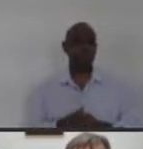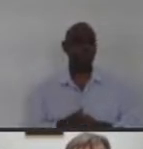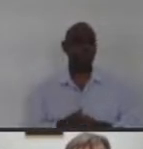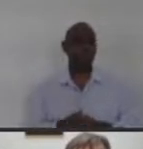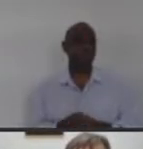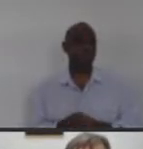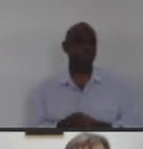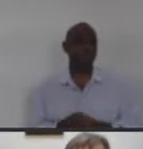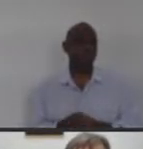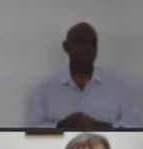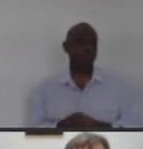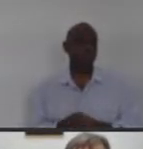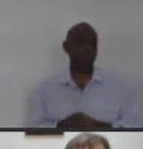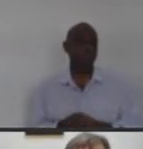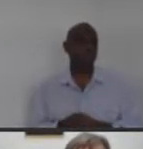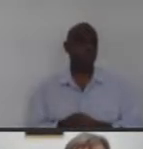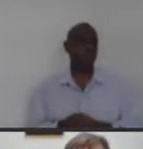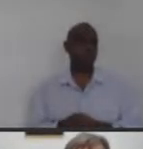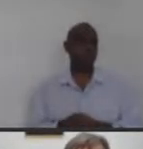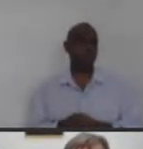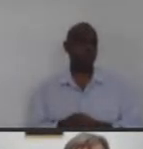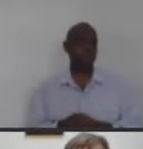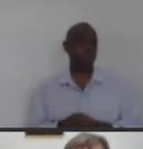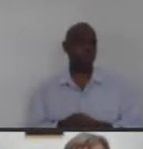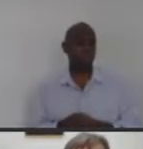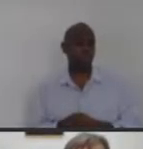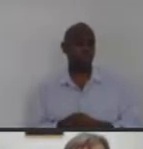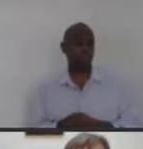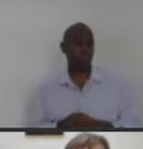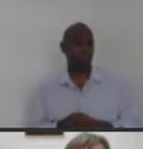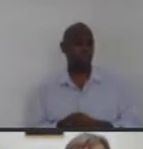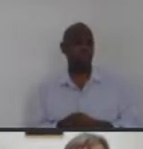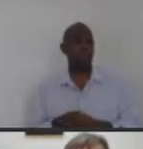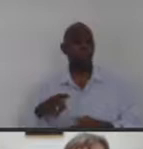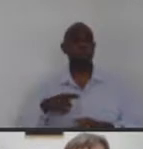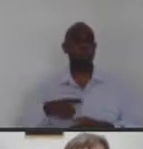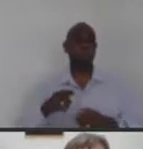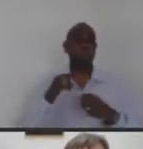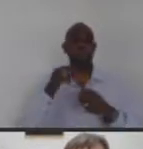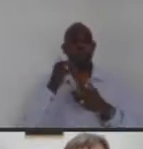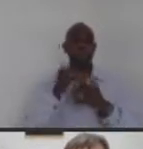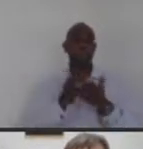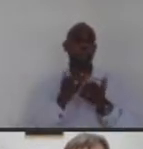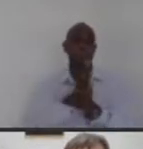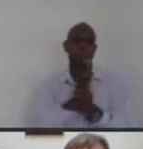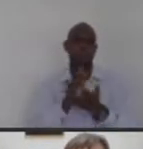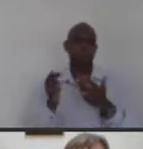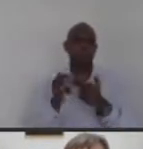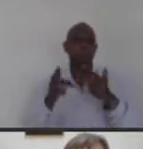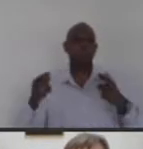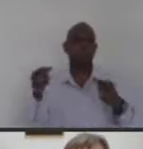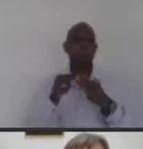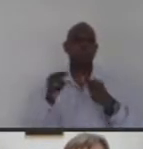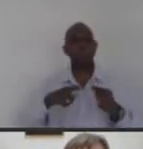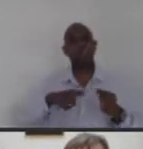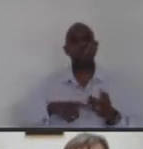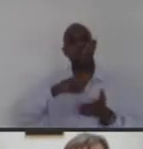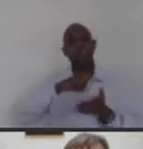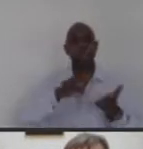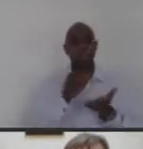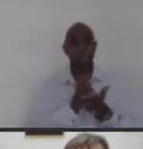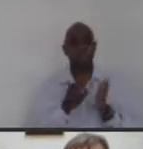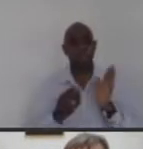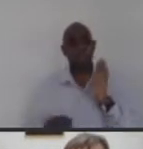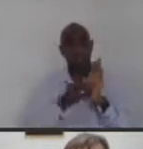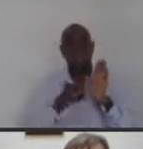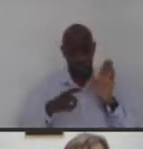equilíbrio. O senhor citou mais alguns pontos aí de fazer citação, mas não está nesse